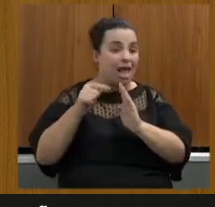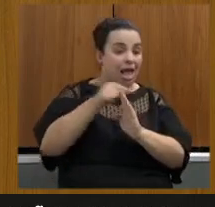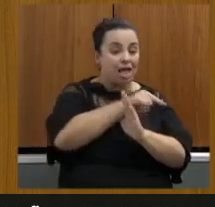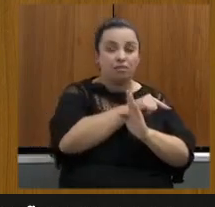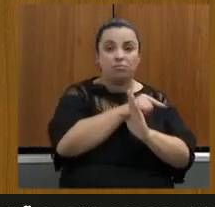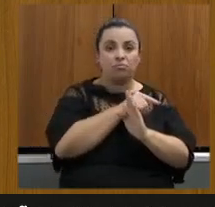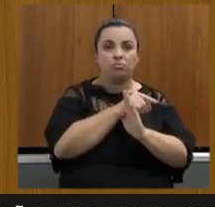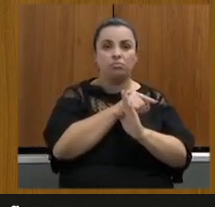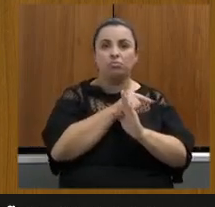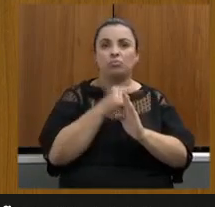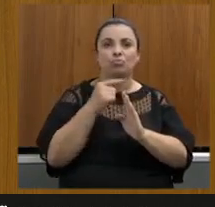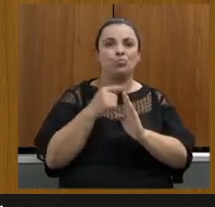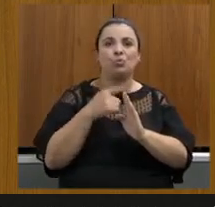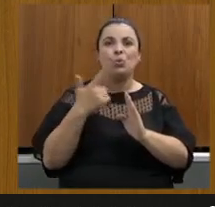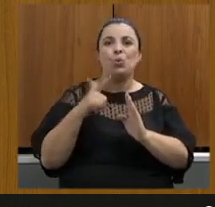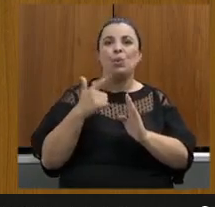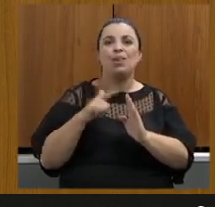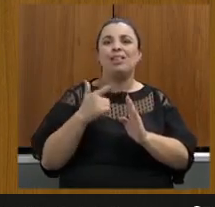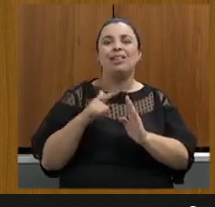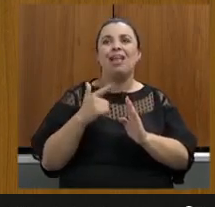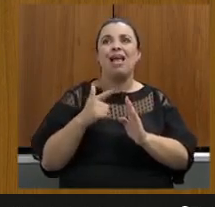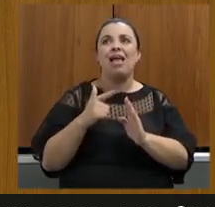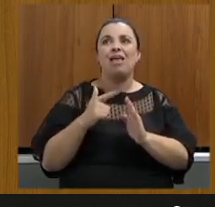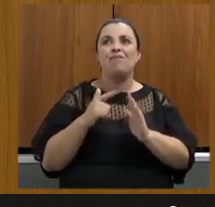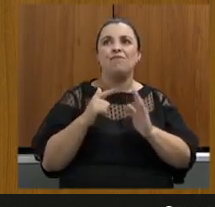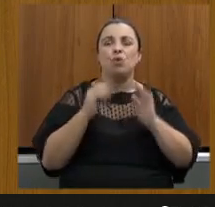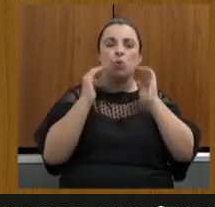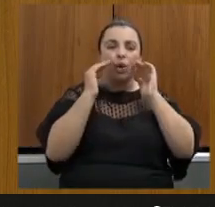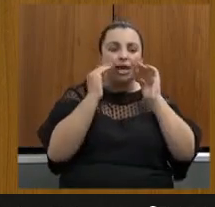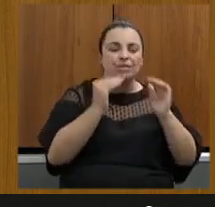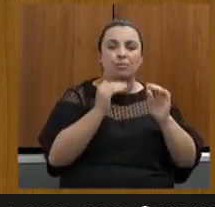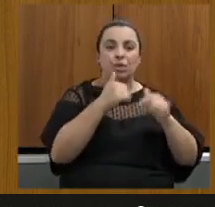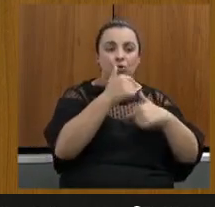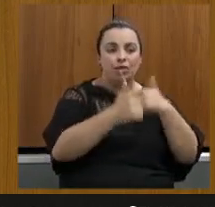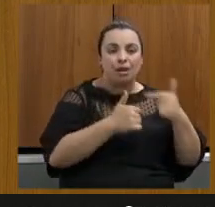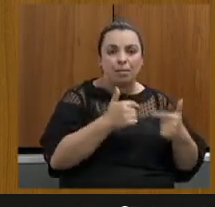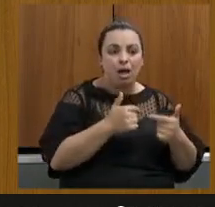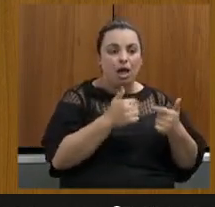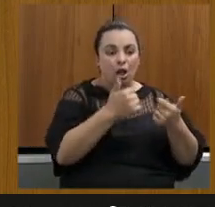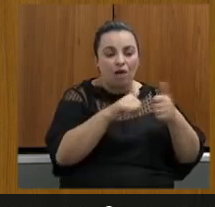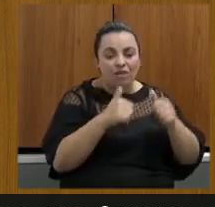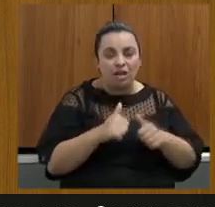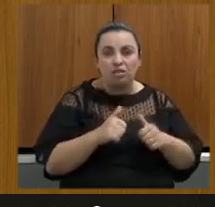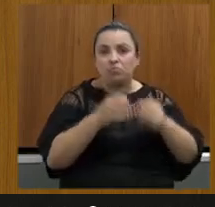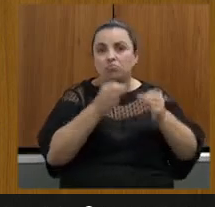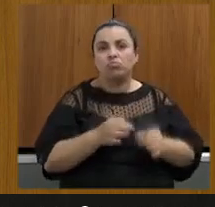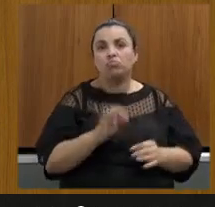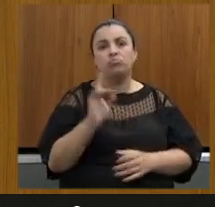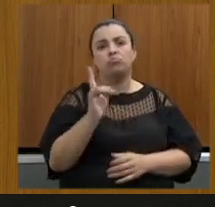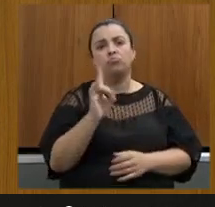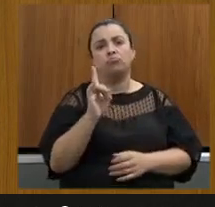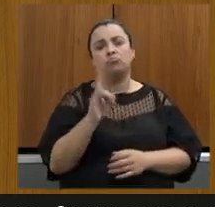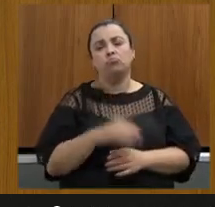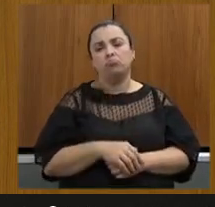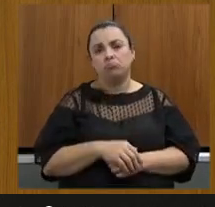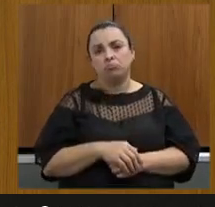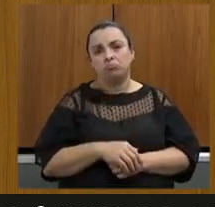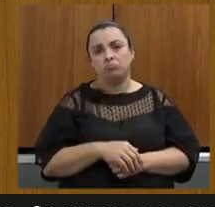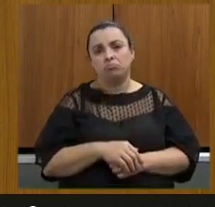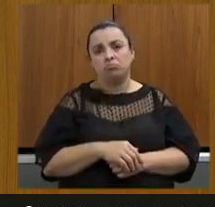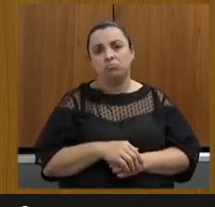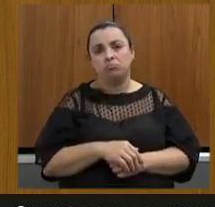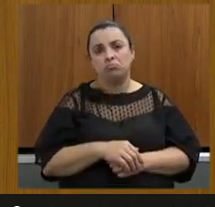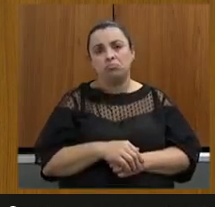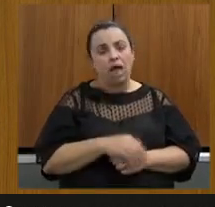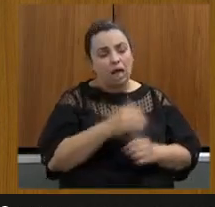ou seja sempre tempo correto eu falo é de uma incorreção diferente não não se concluíram e